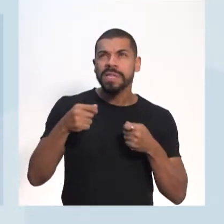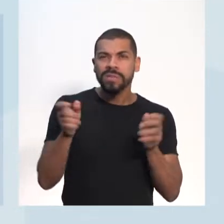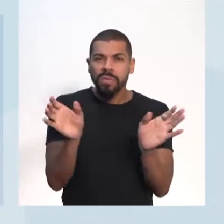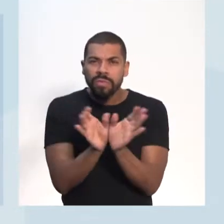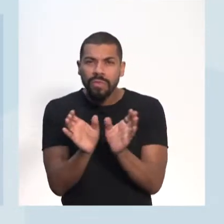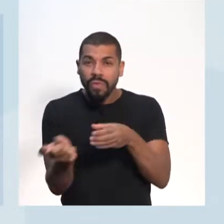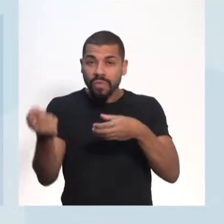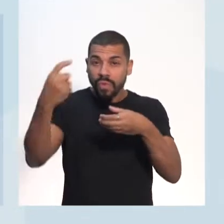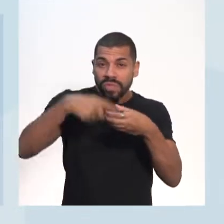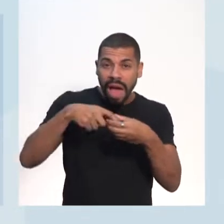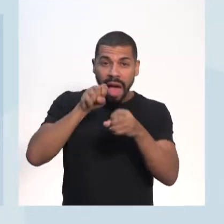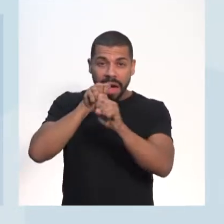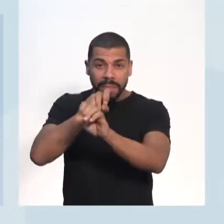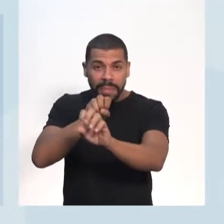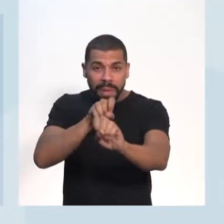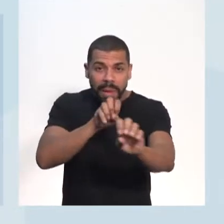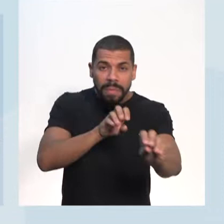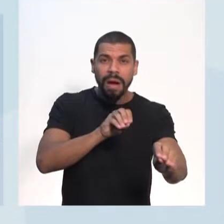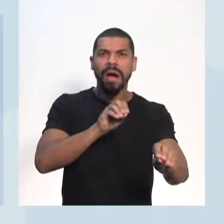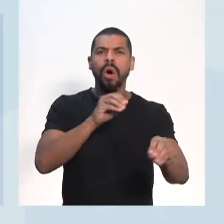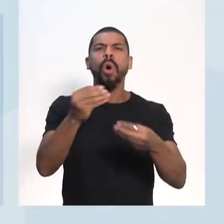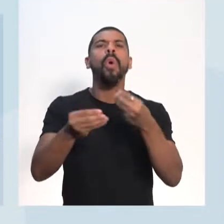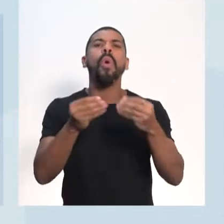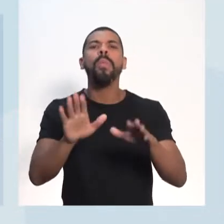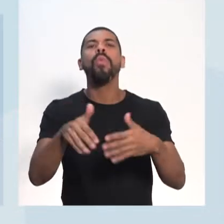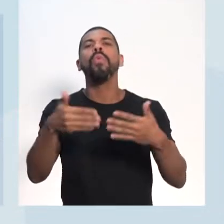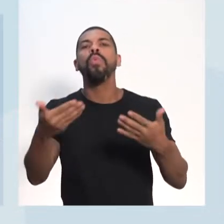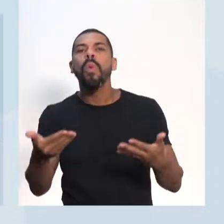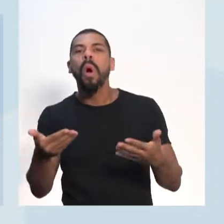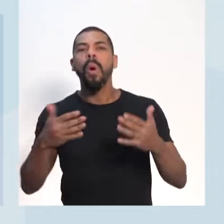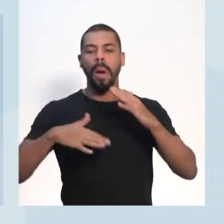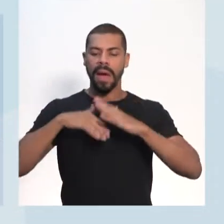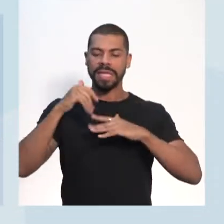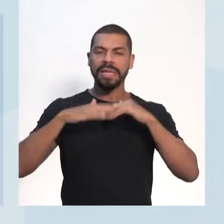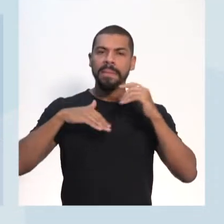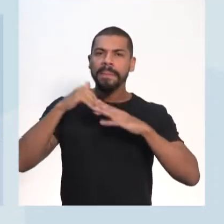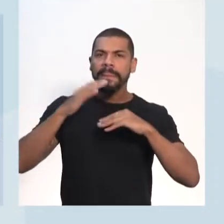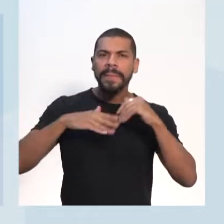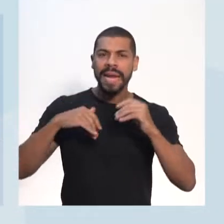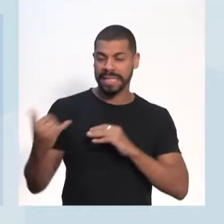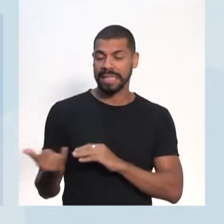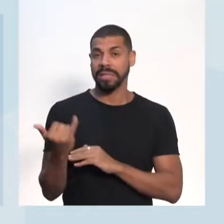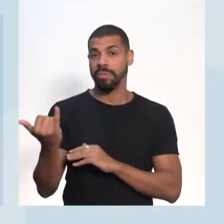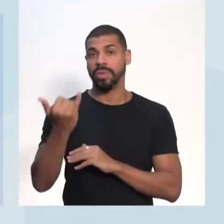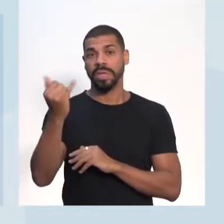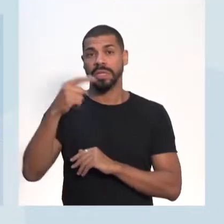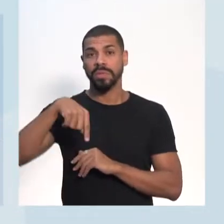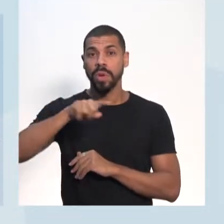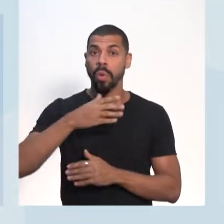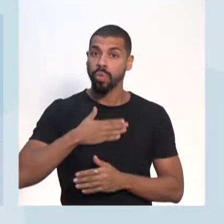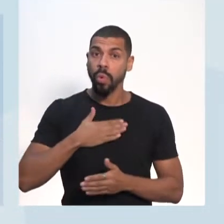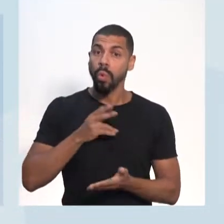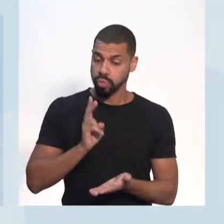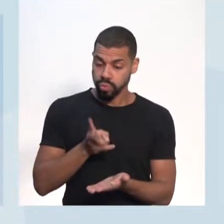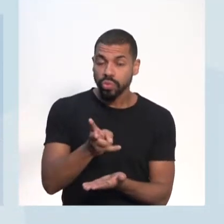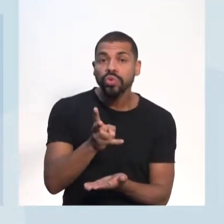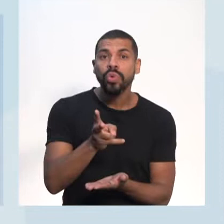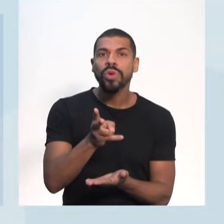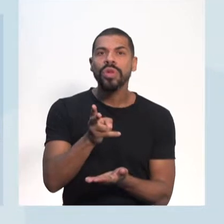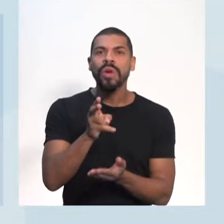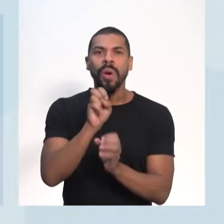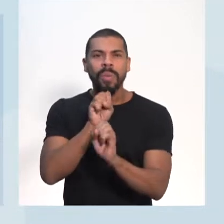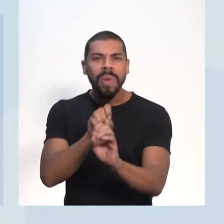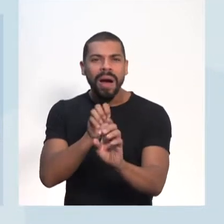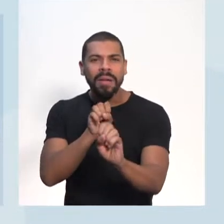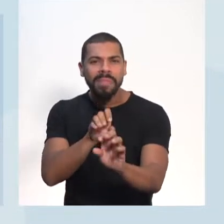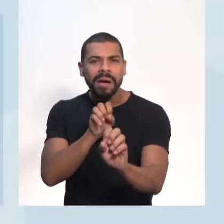turma? De onde, e aí quais são essas habilidades essenciais para que eu continue o processo de aprendizagem,